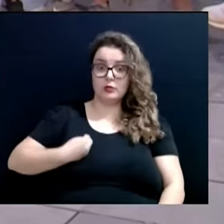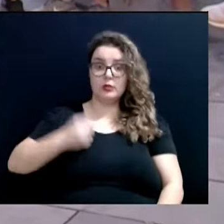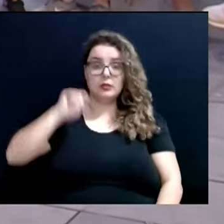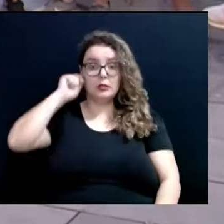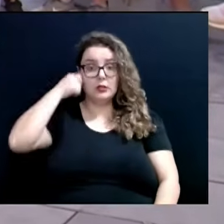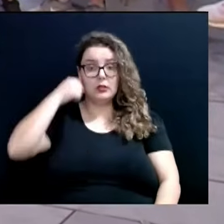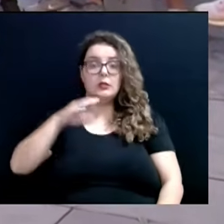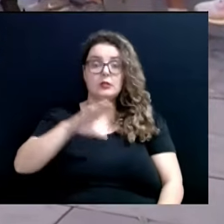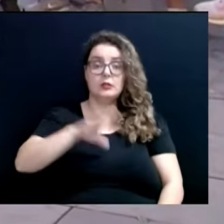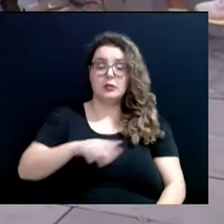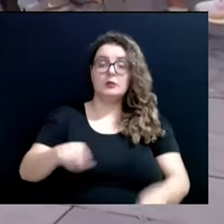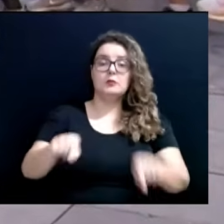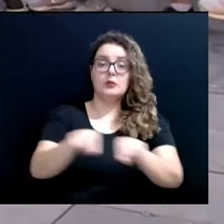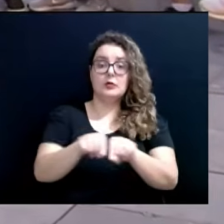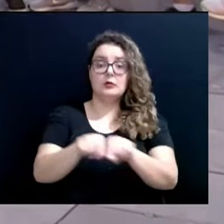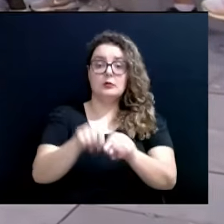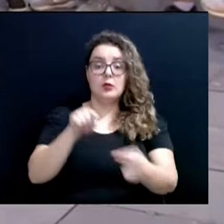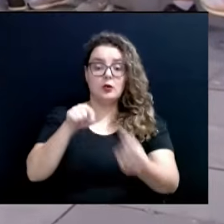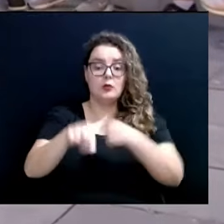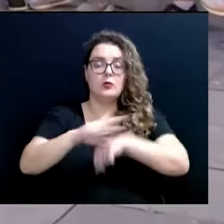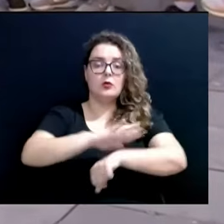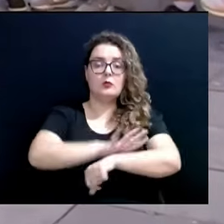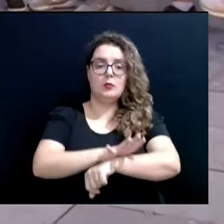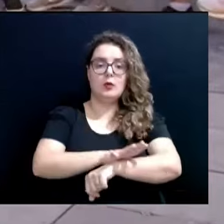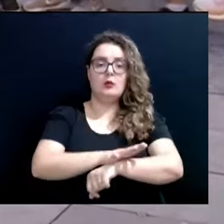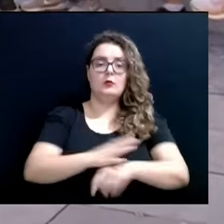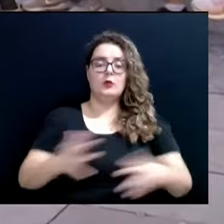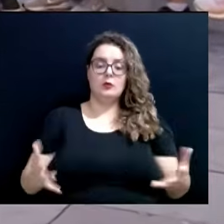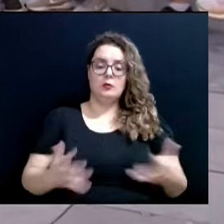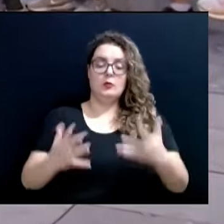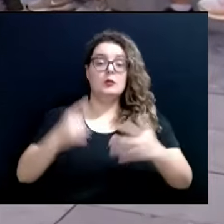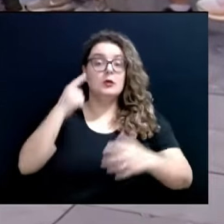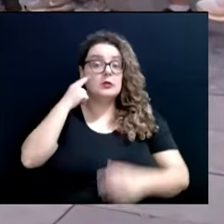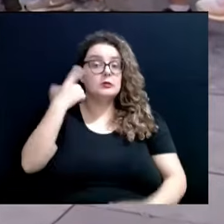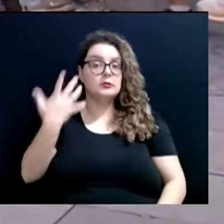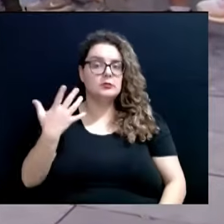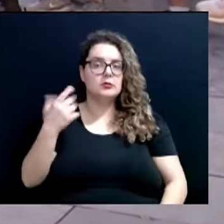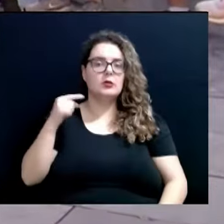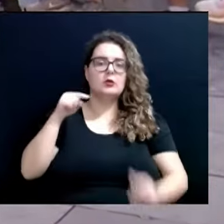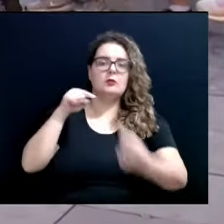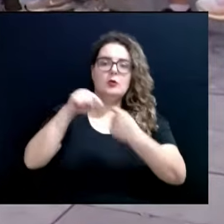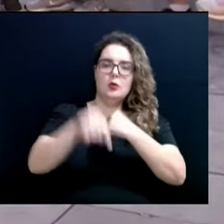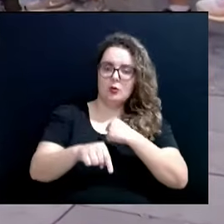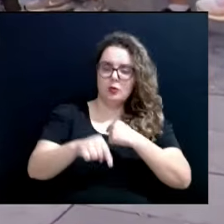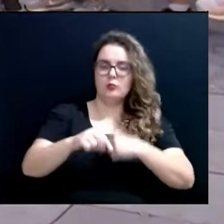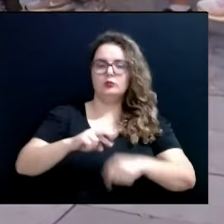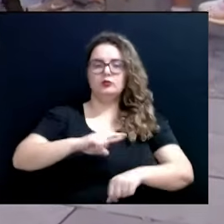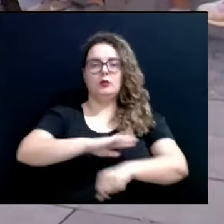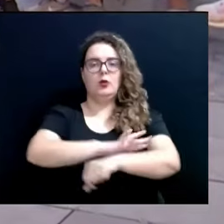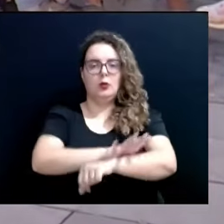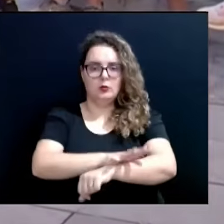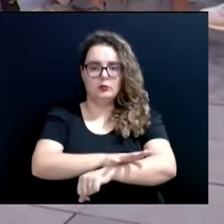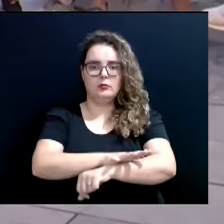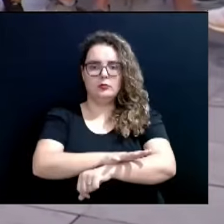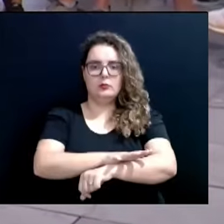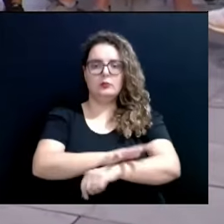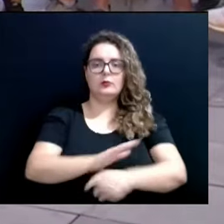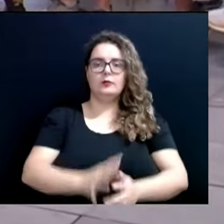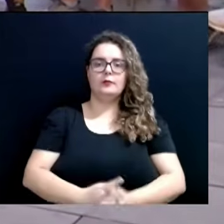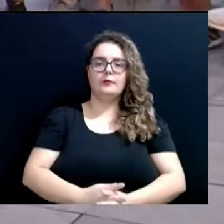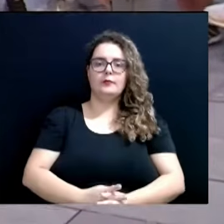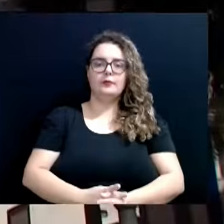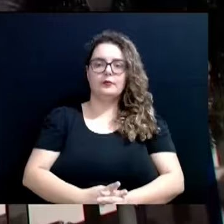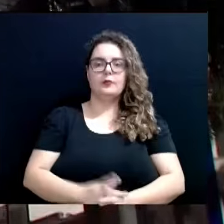também antirracista porque promove essa perspectiva, né, contra o racismo através das saídas pedagógicas